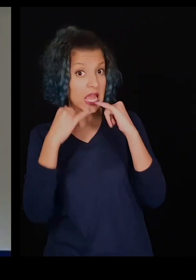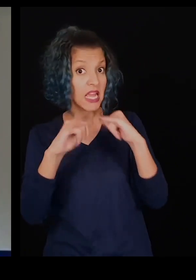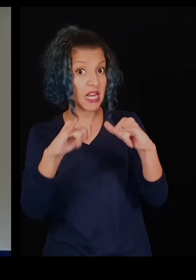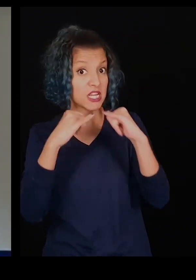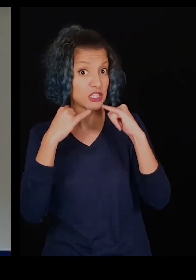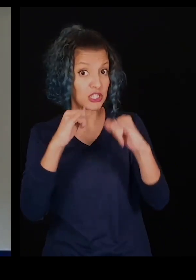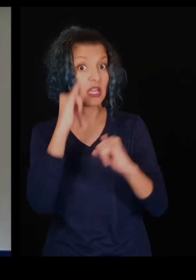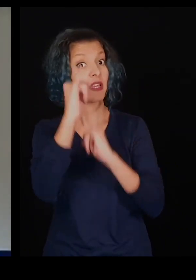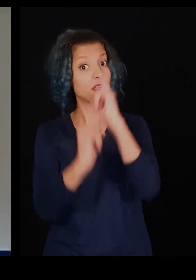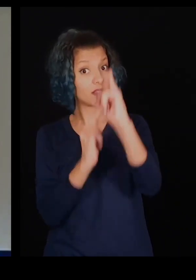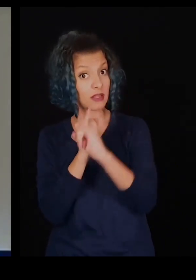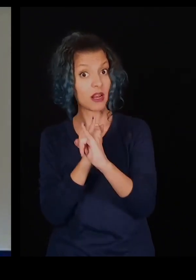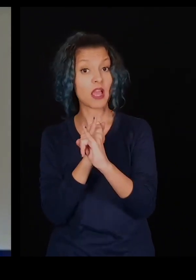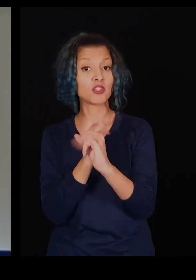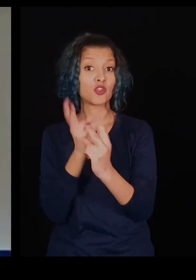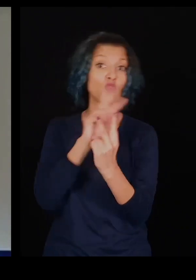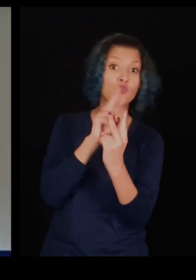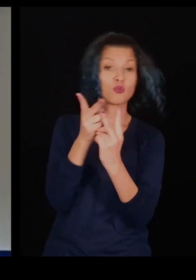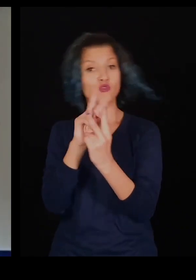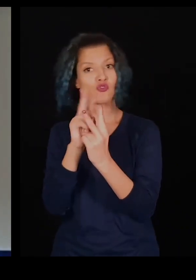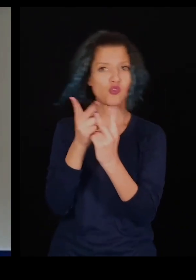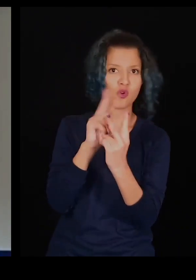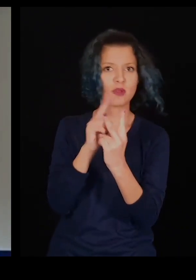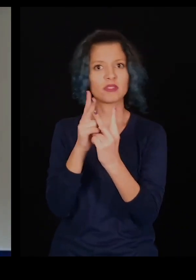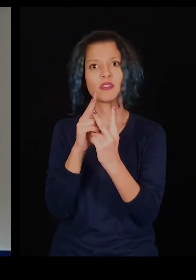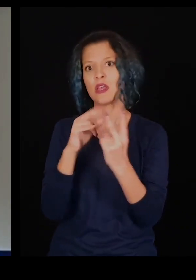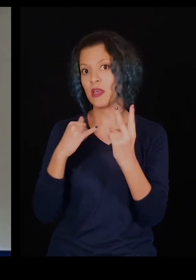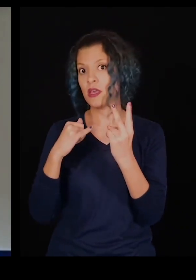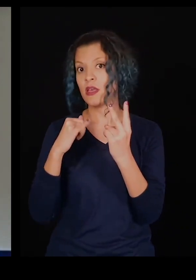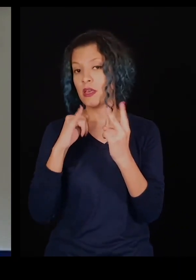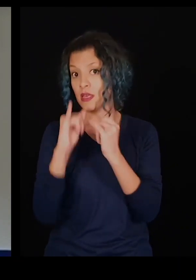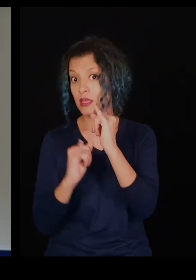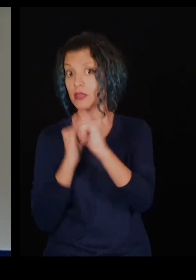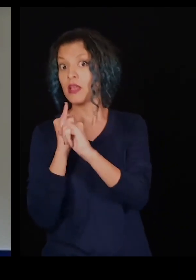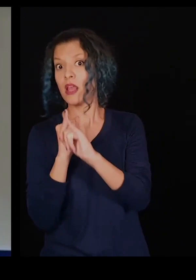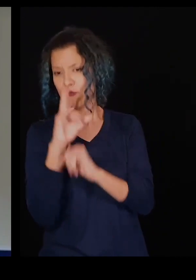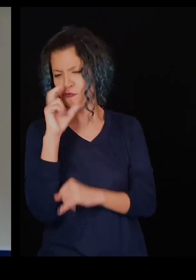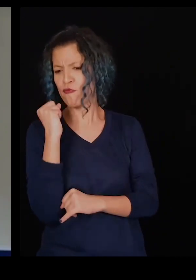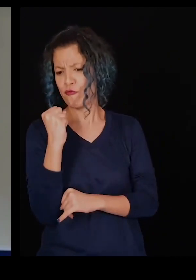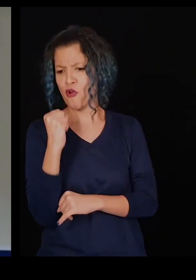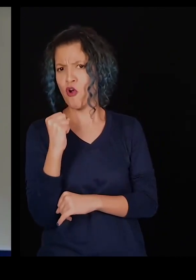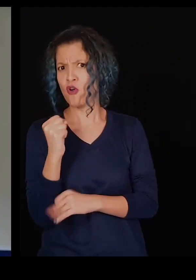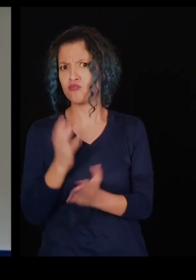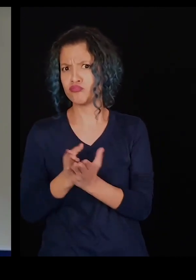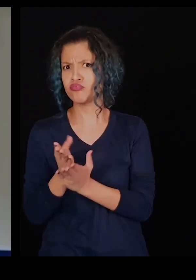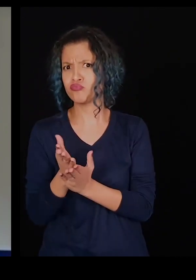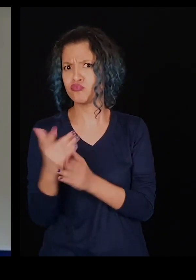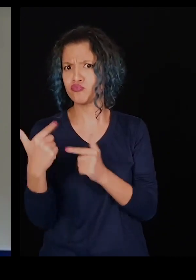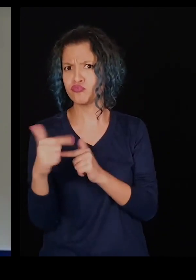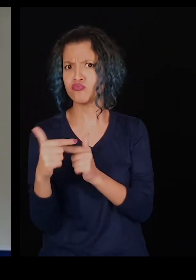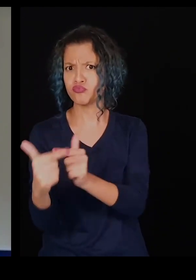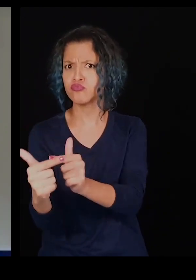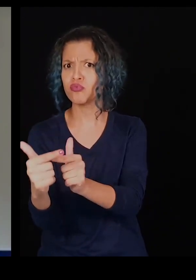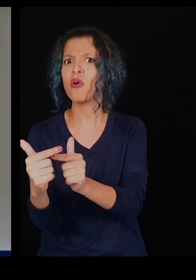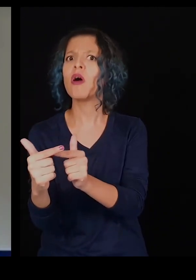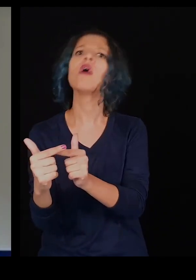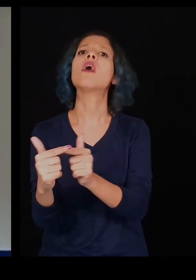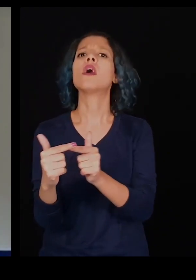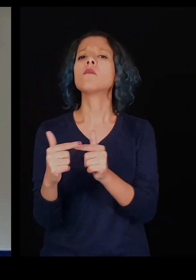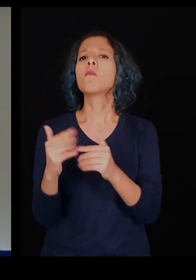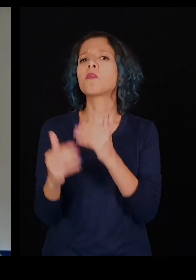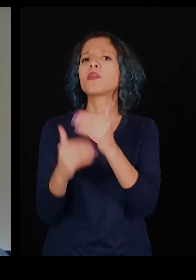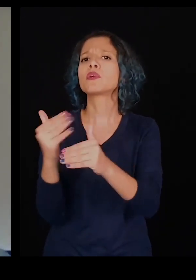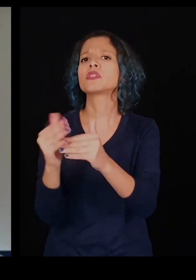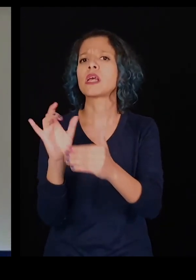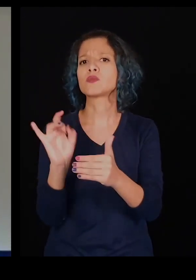internet ao mesmo tempo, trabalhando forte em internet das coisas, em uma série de processos automatizados. E